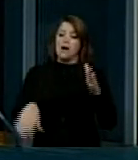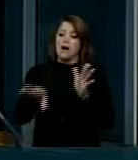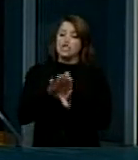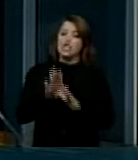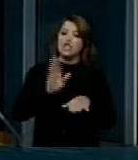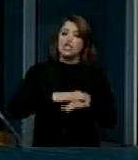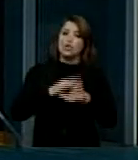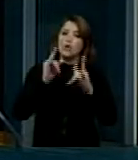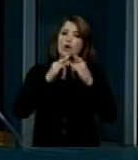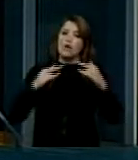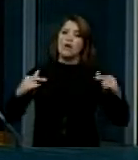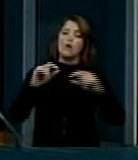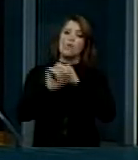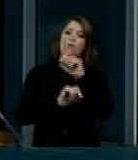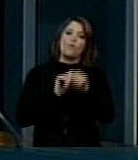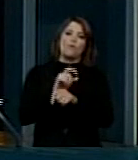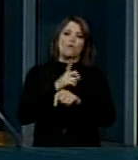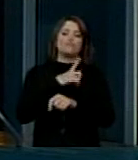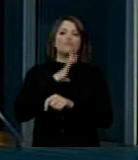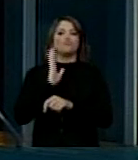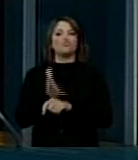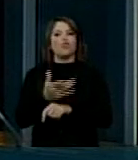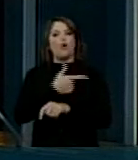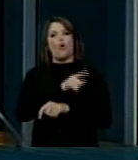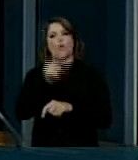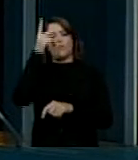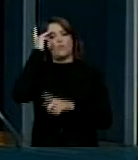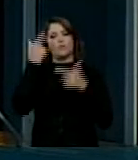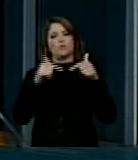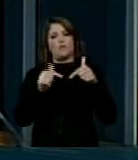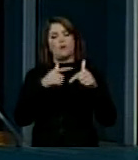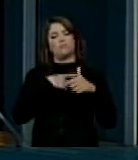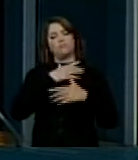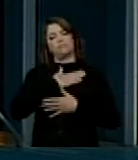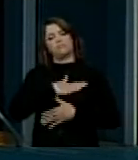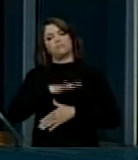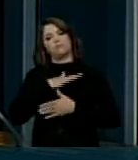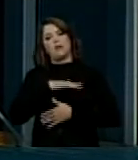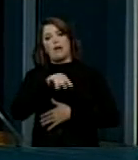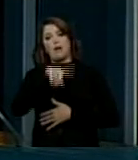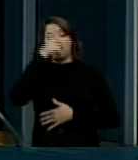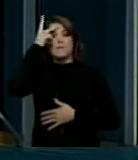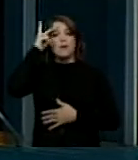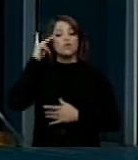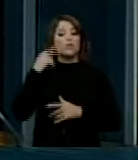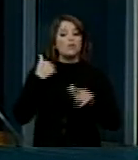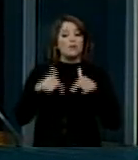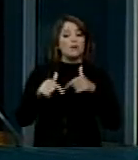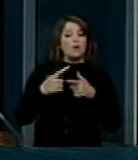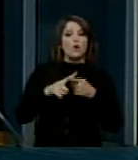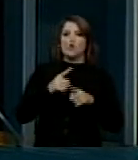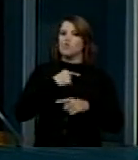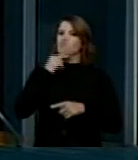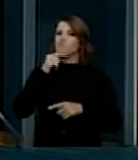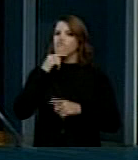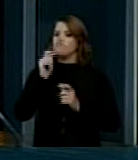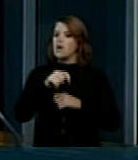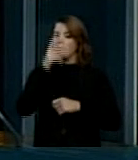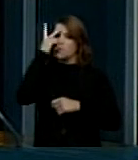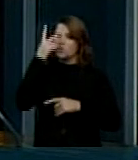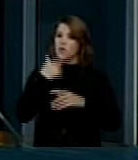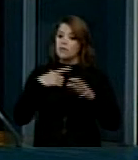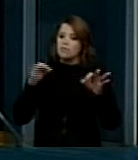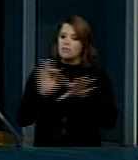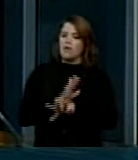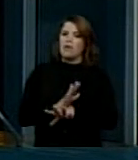nos alojamentos aonde já estavam outros trabalhadores já descansando, estes trabalhadores não deixaram eles